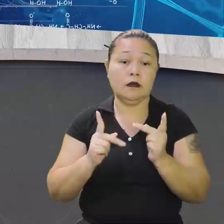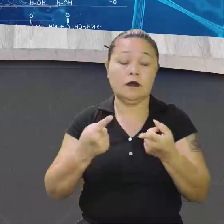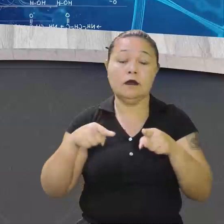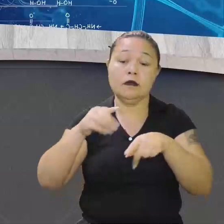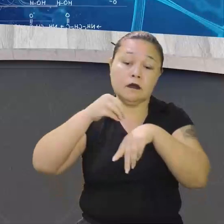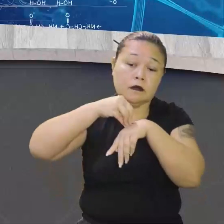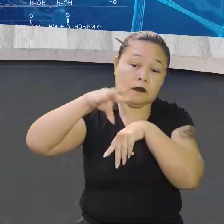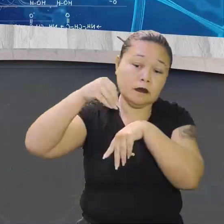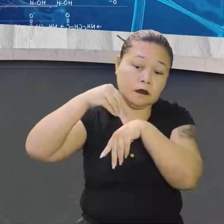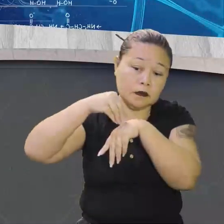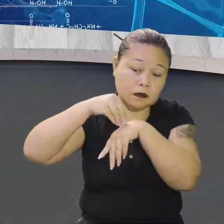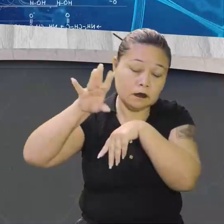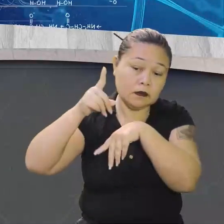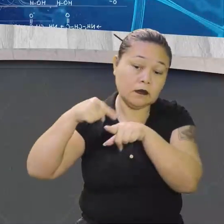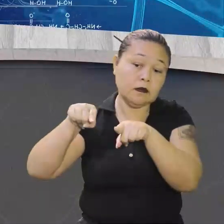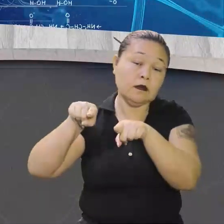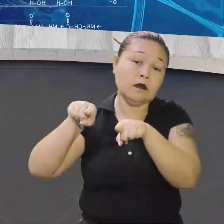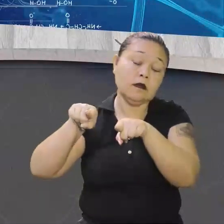também